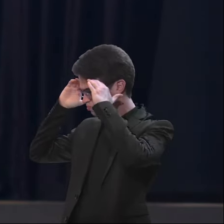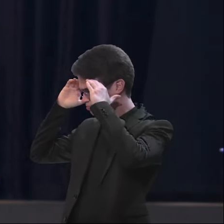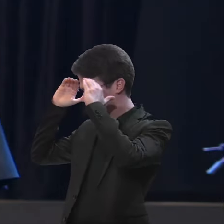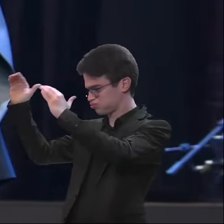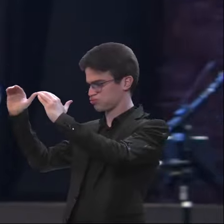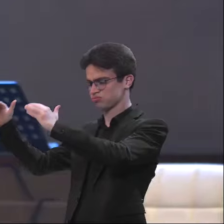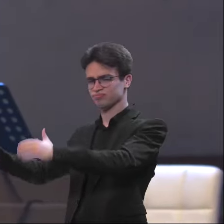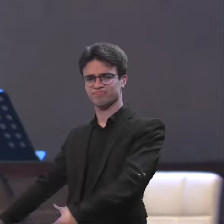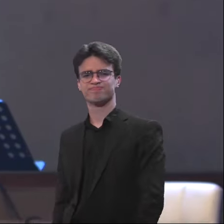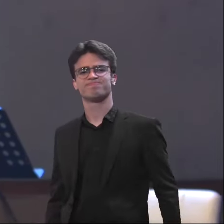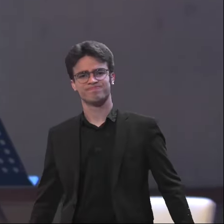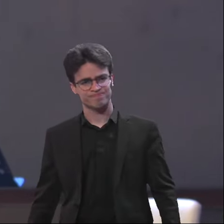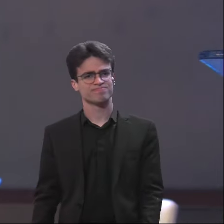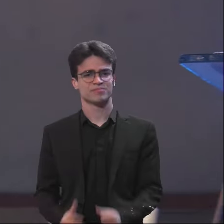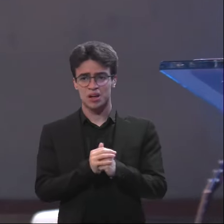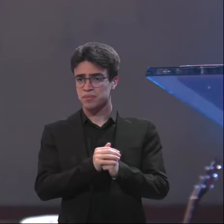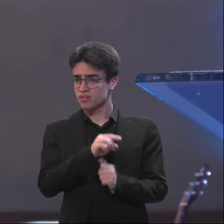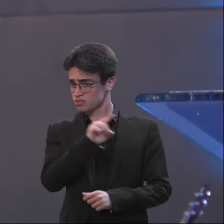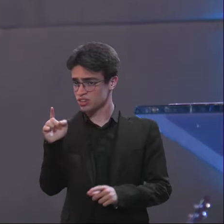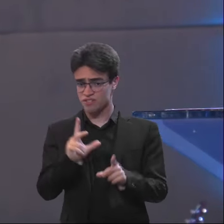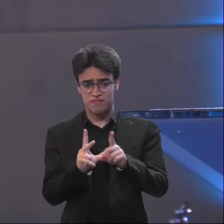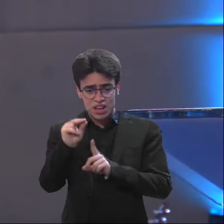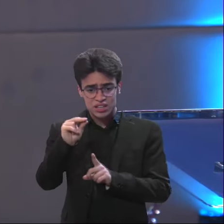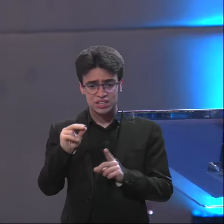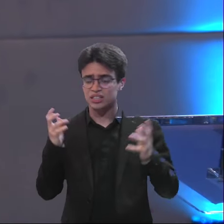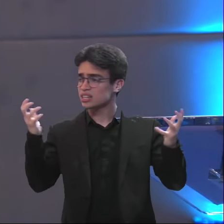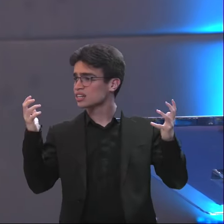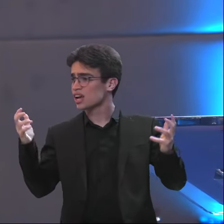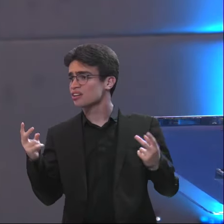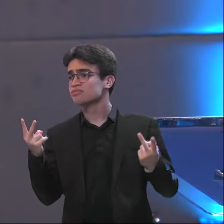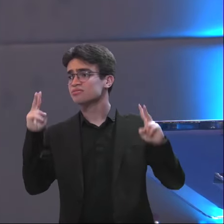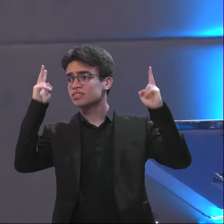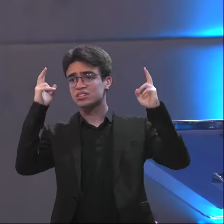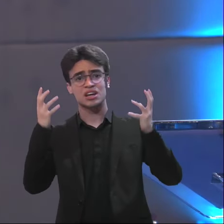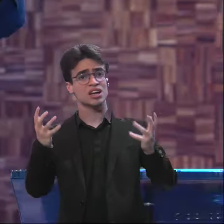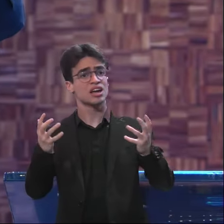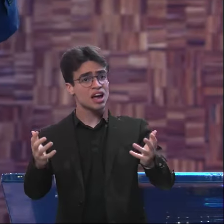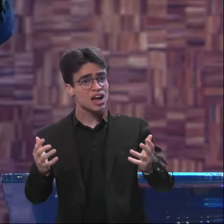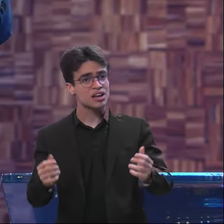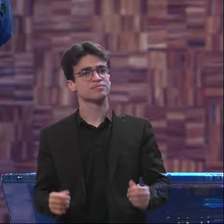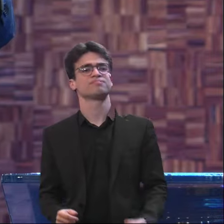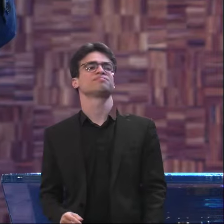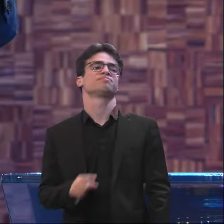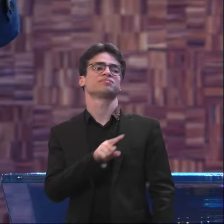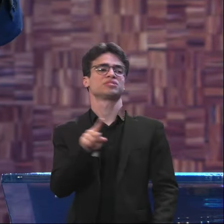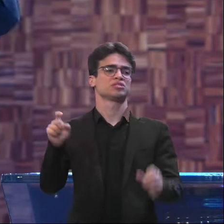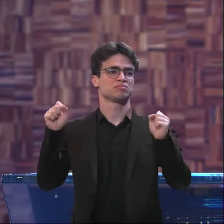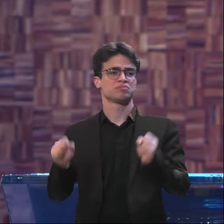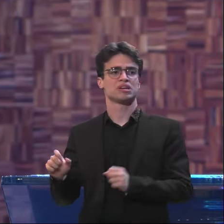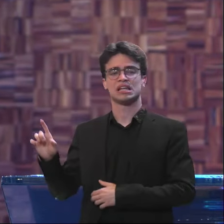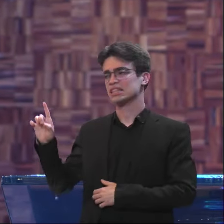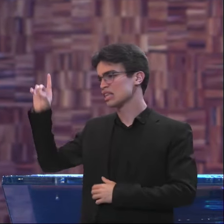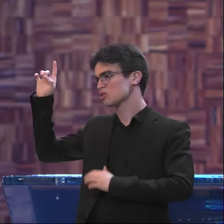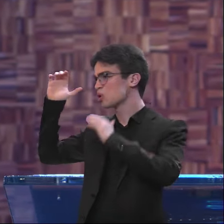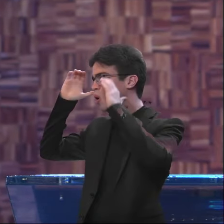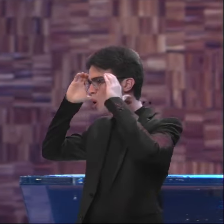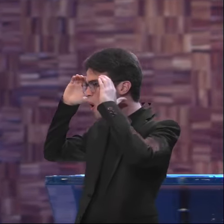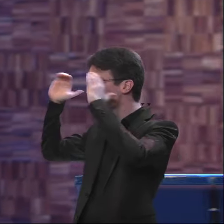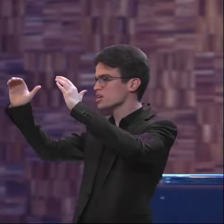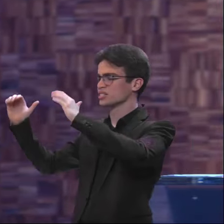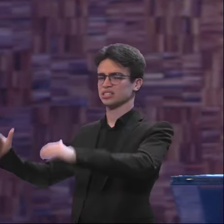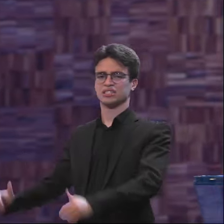querem vencer batalhas invisíveis aqui? Quantos querem vencer? Se submeta ao comando de Deus. Preste atenção, quantos